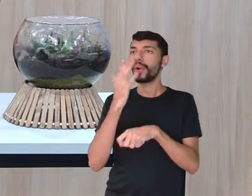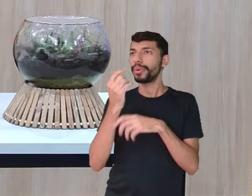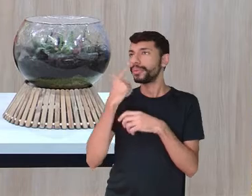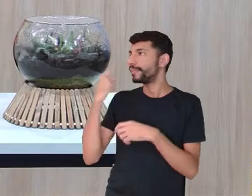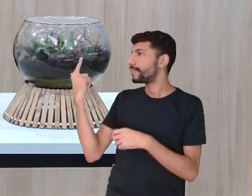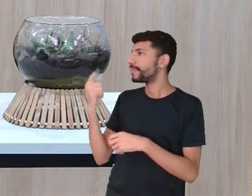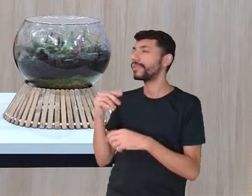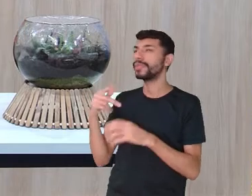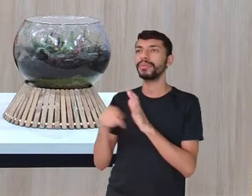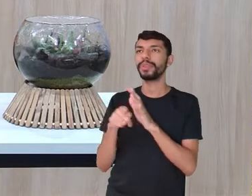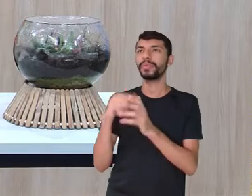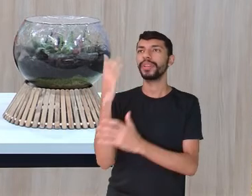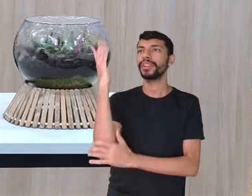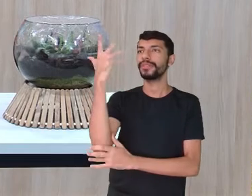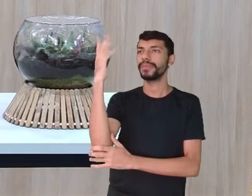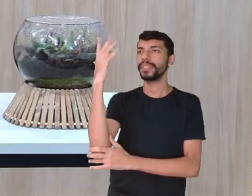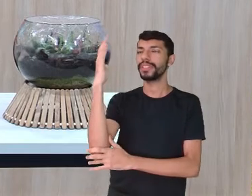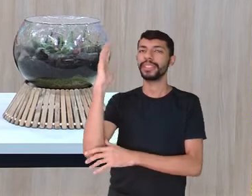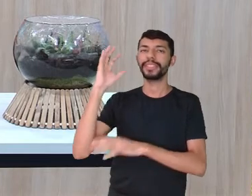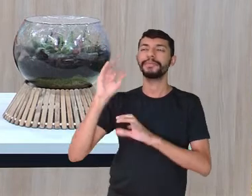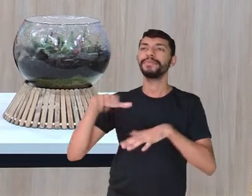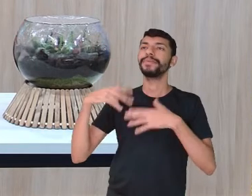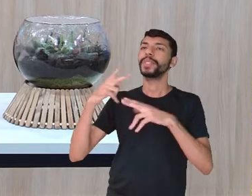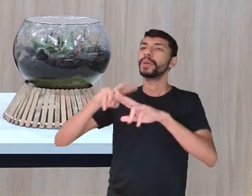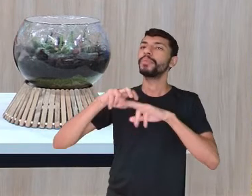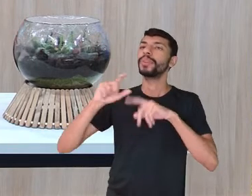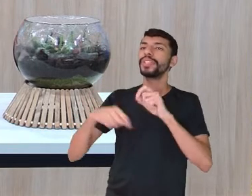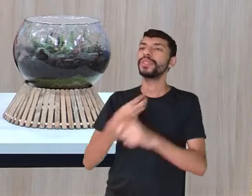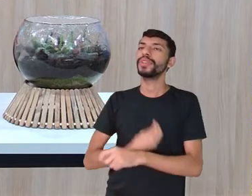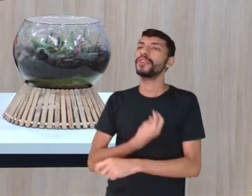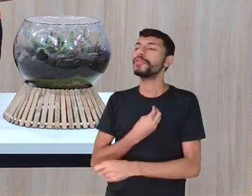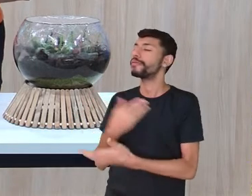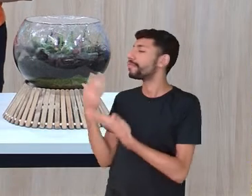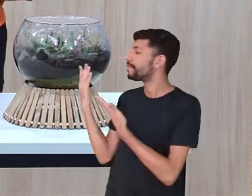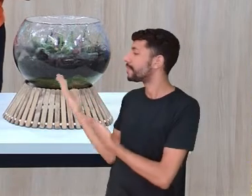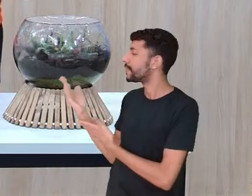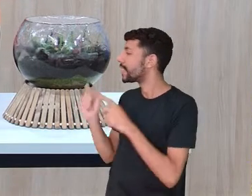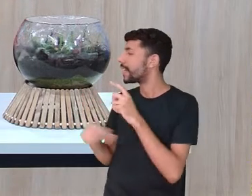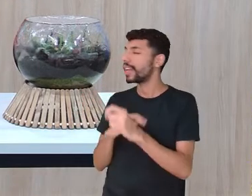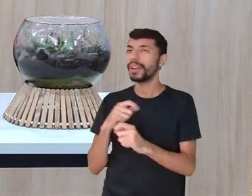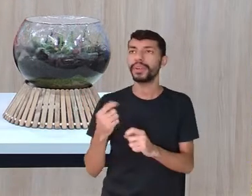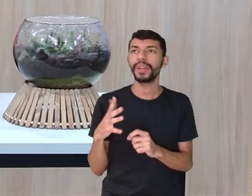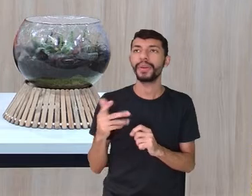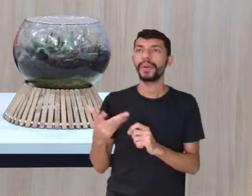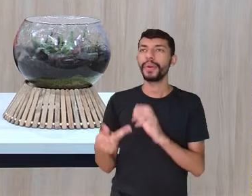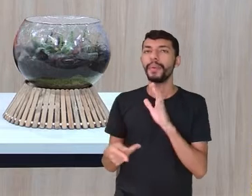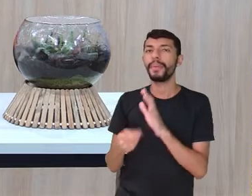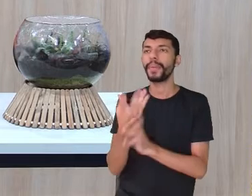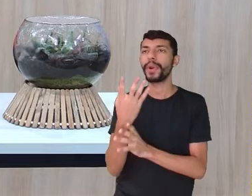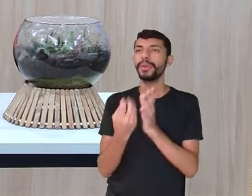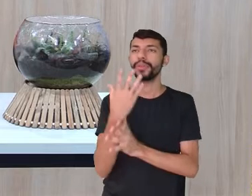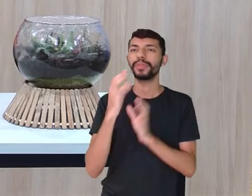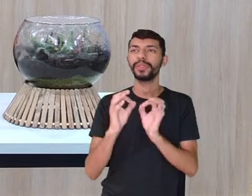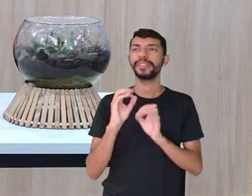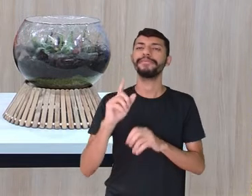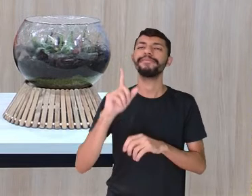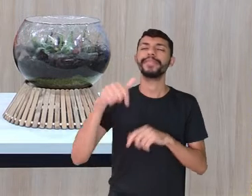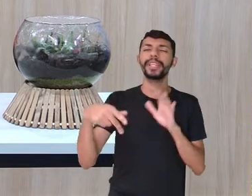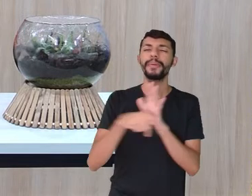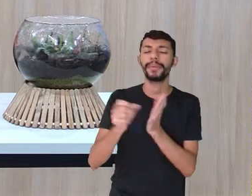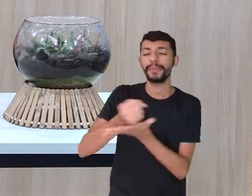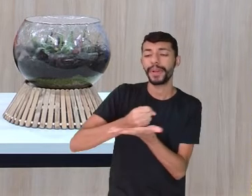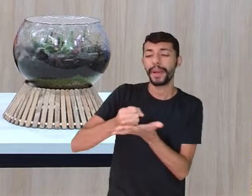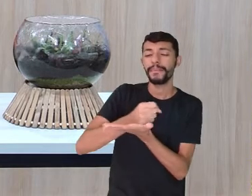verde das plantas. Então, e por isso que esses seres, eles são considerados seres produtores e é a base de